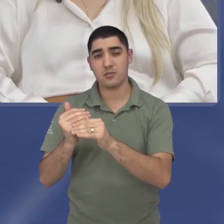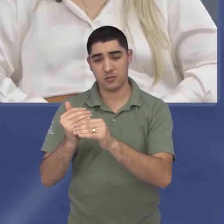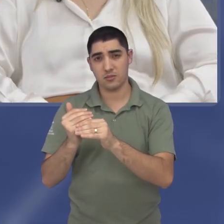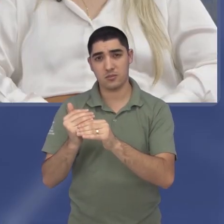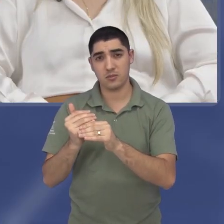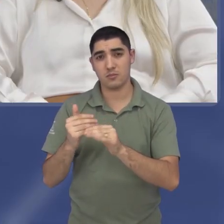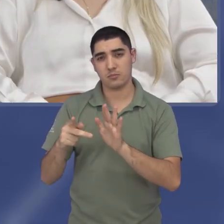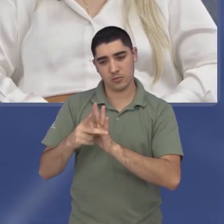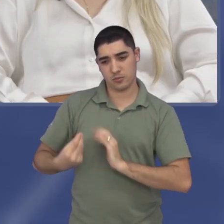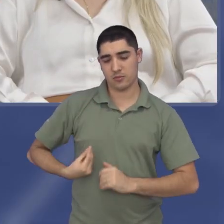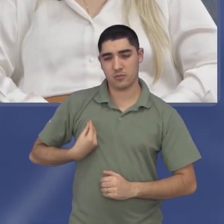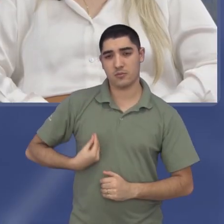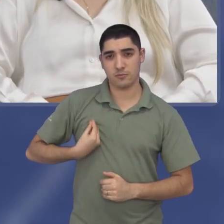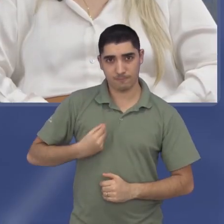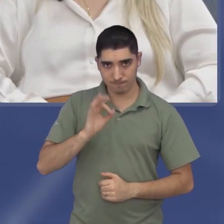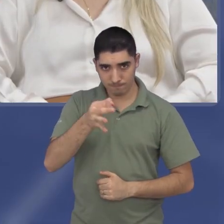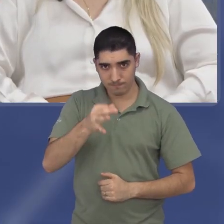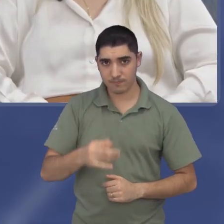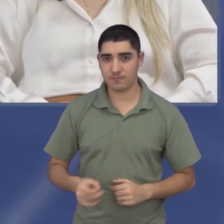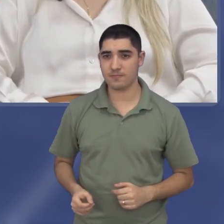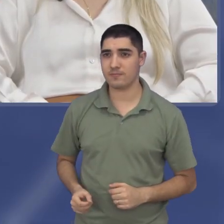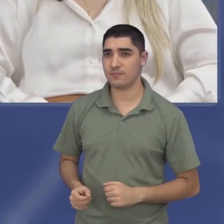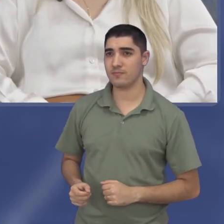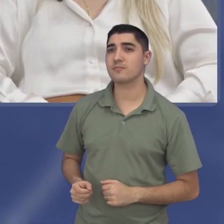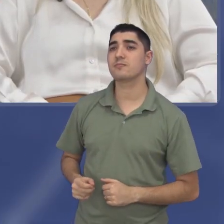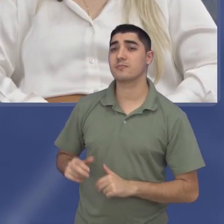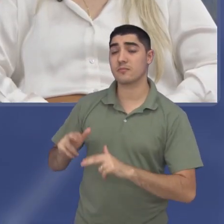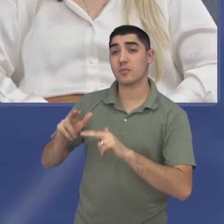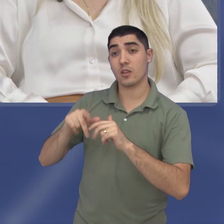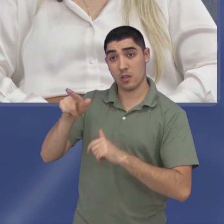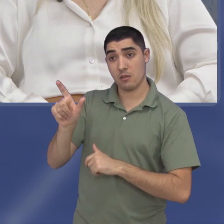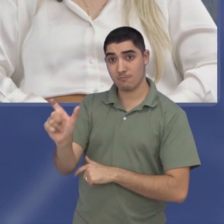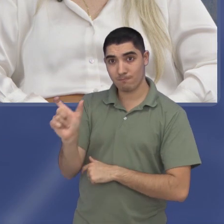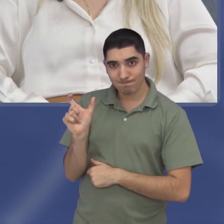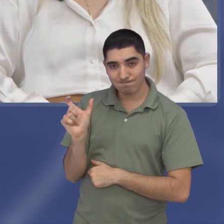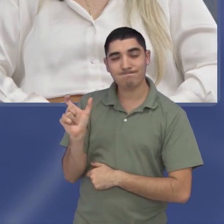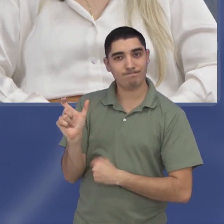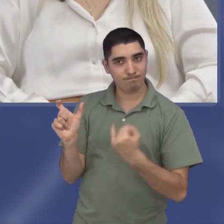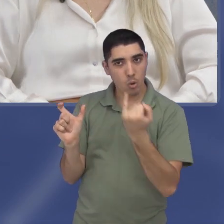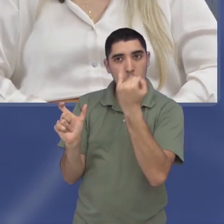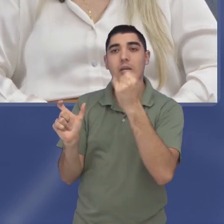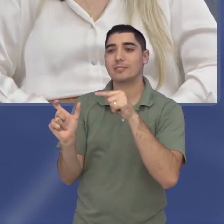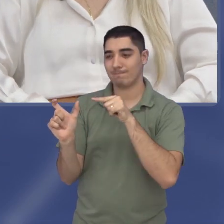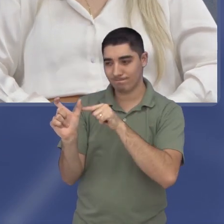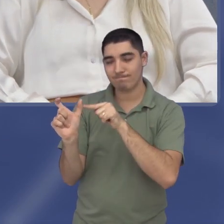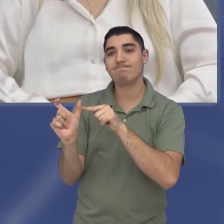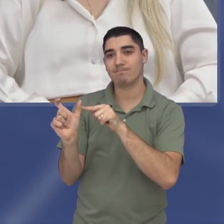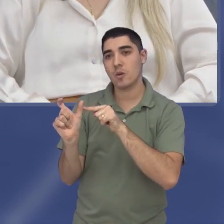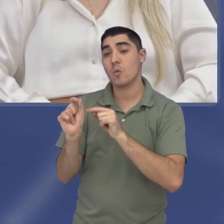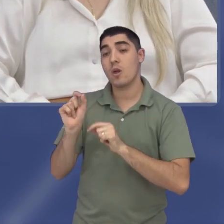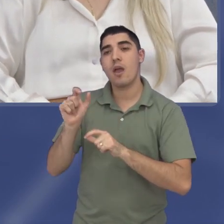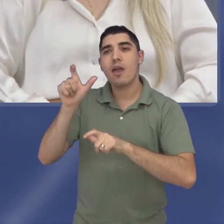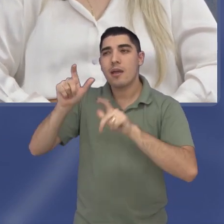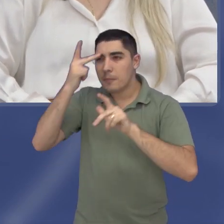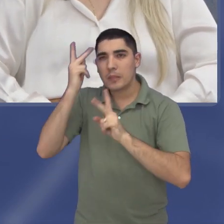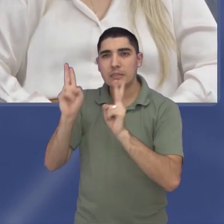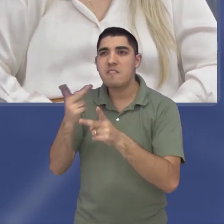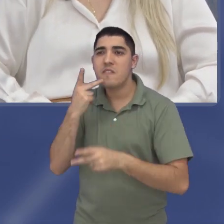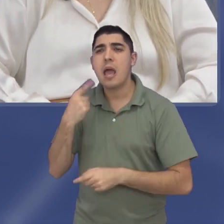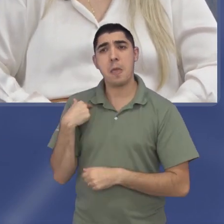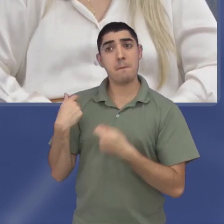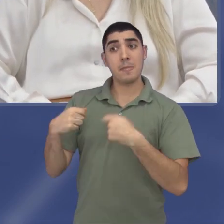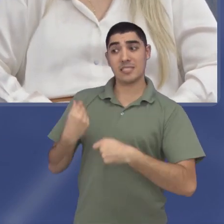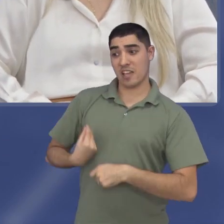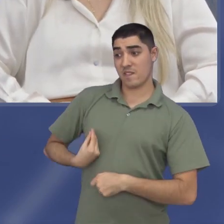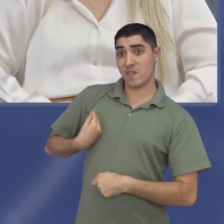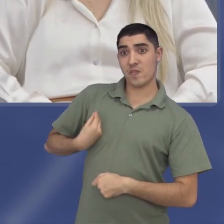vida, né? O equilíbrio, né? Você falou uma palavra muito essencial, muito almejada, né? Porque todo mundo fala, temos que buscar uma vida